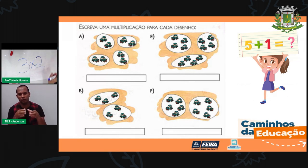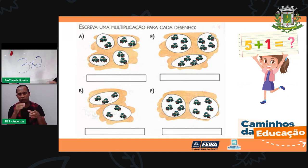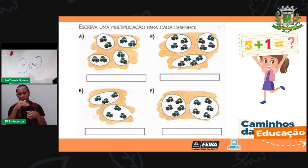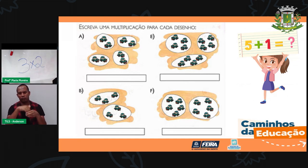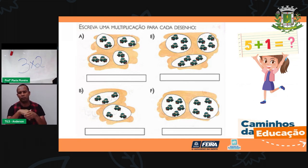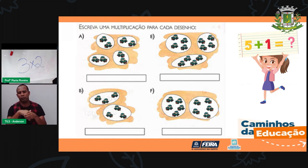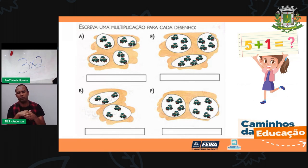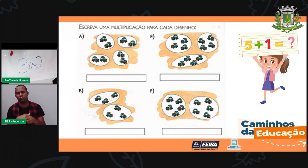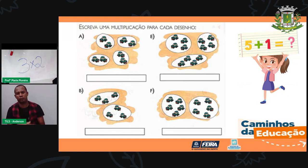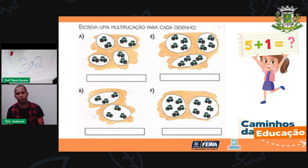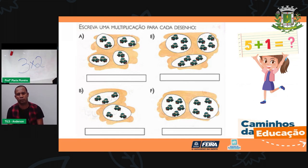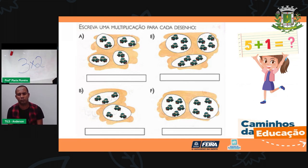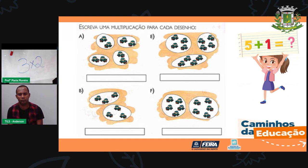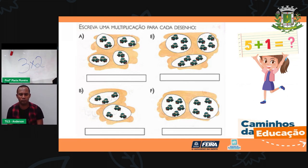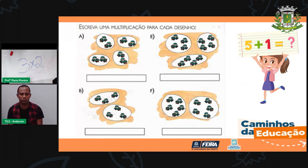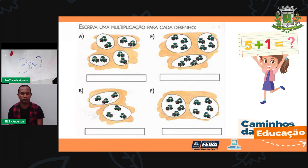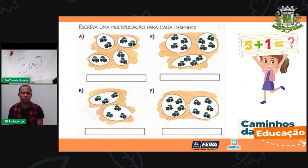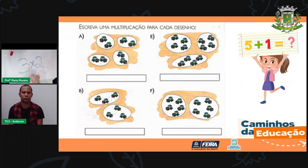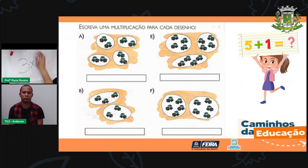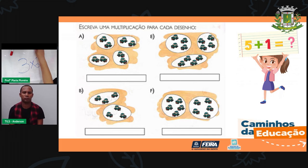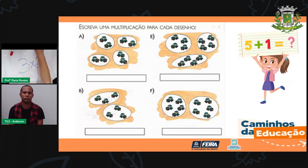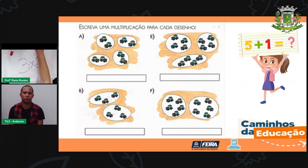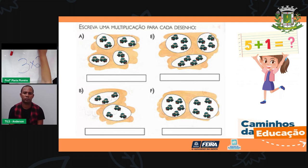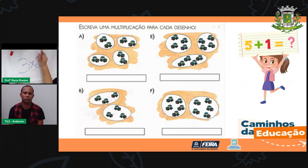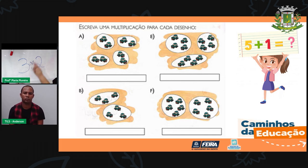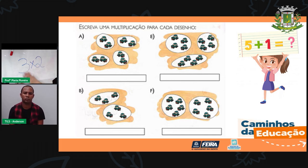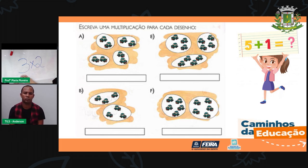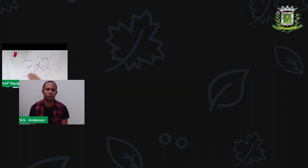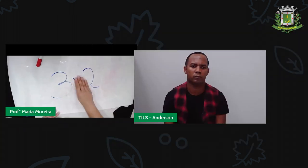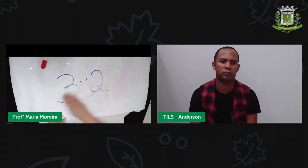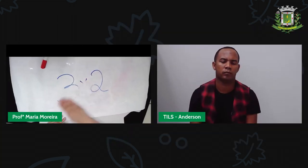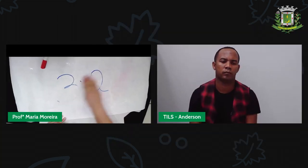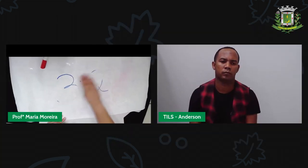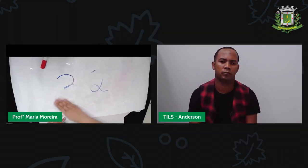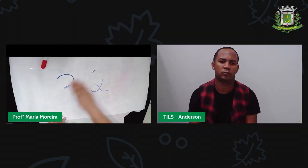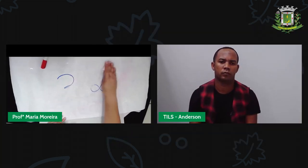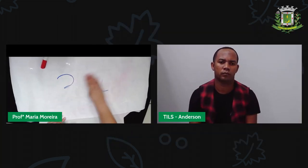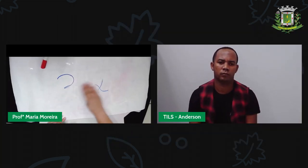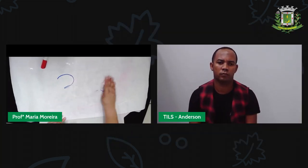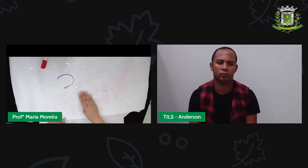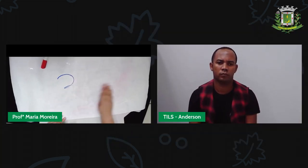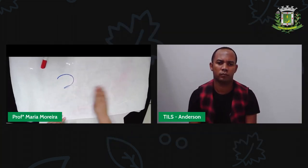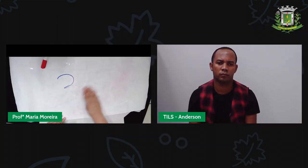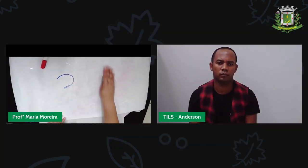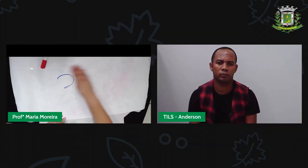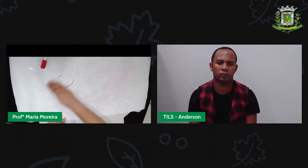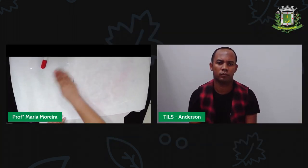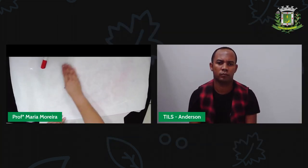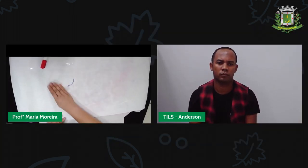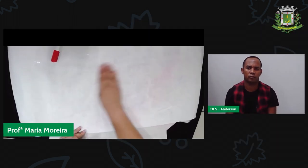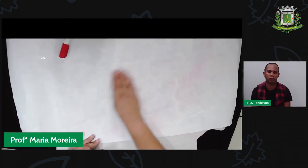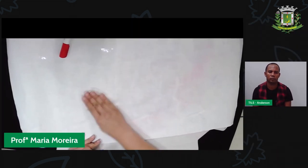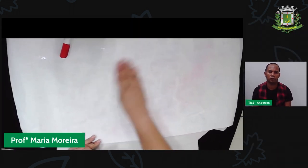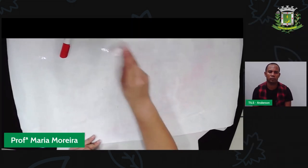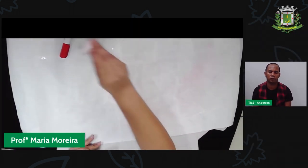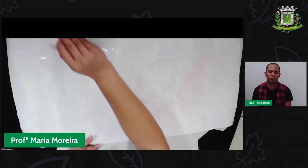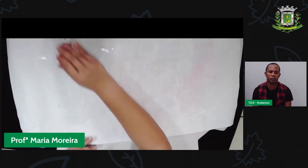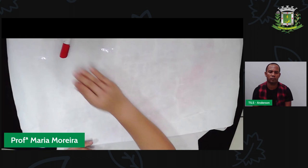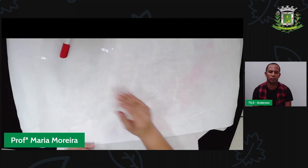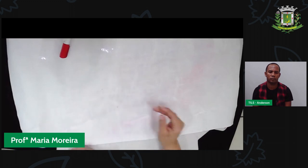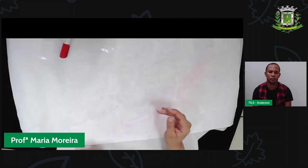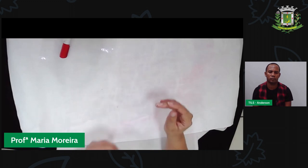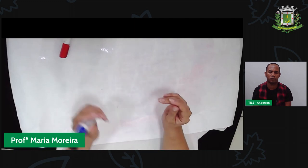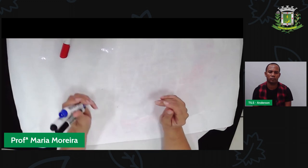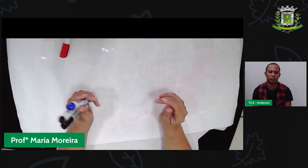Dois. Deixa eu... Fecha o slide para mim, por favor. E deixa só o quadro. Pronto. Vamos montar isso aqui agora.